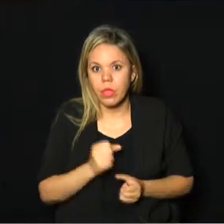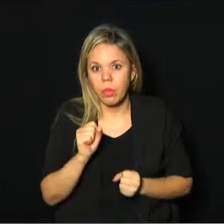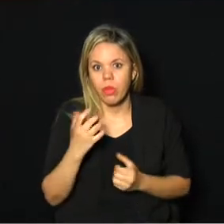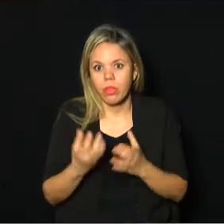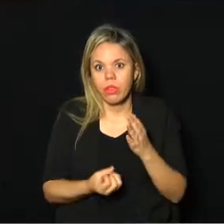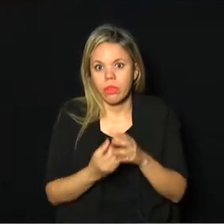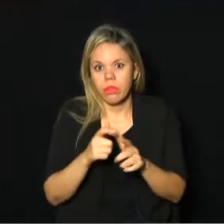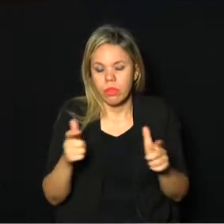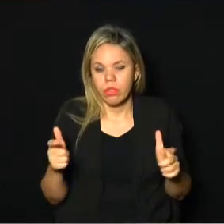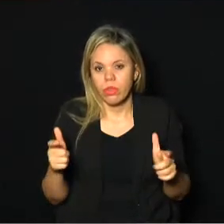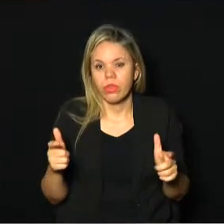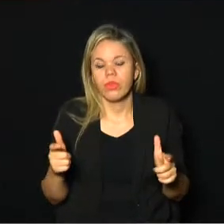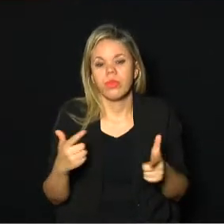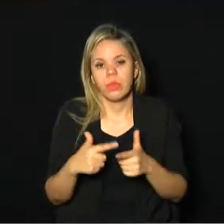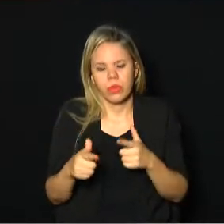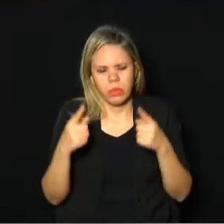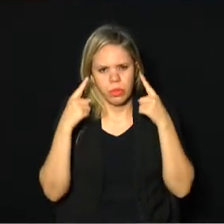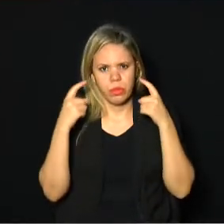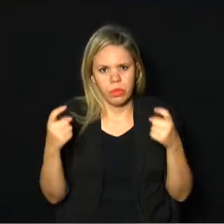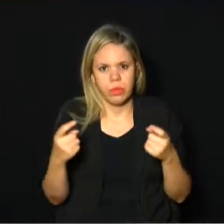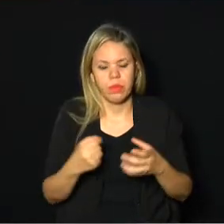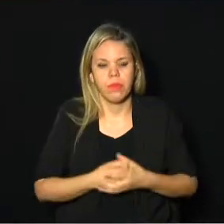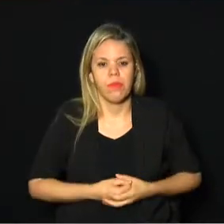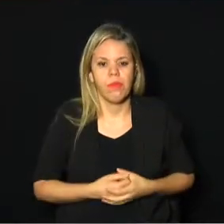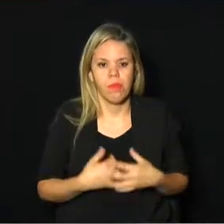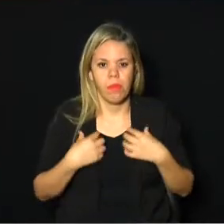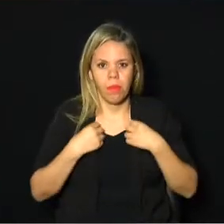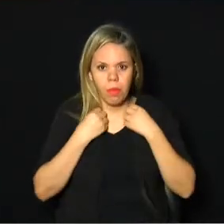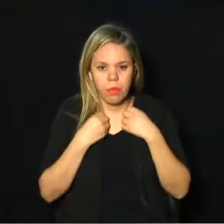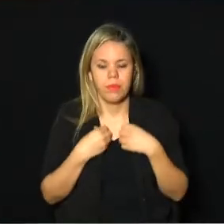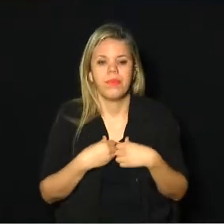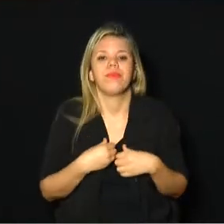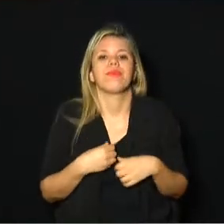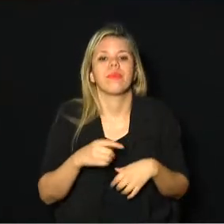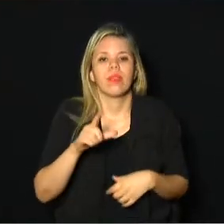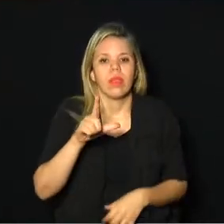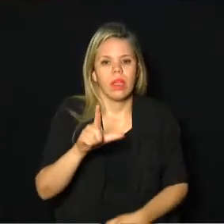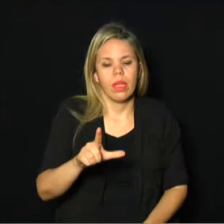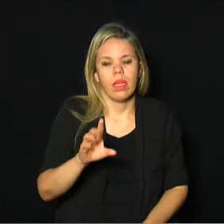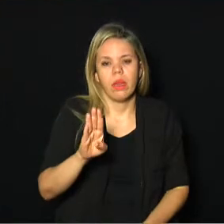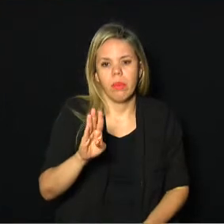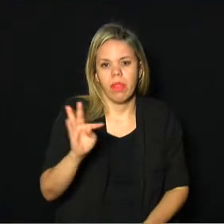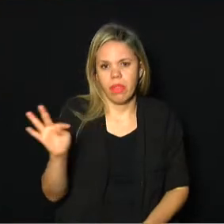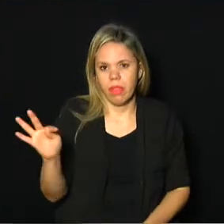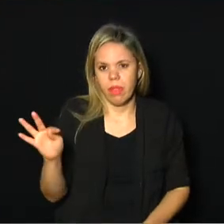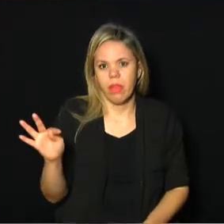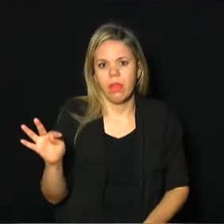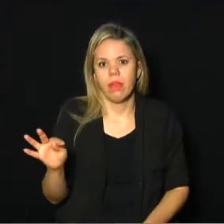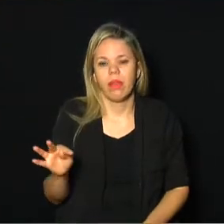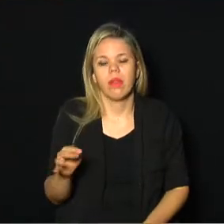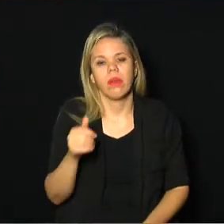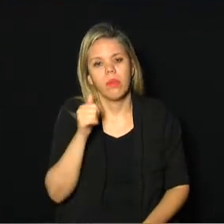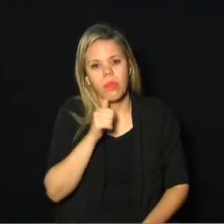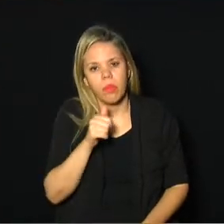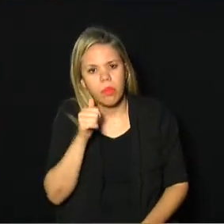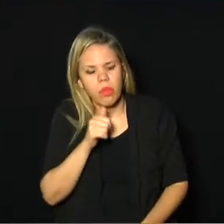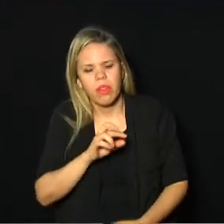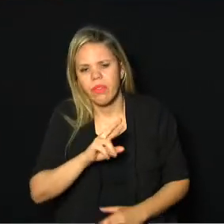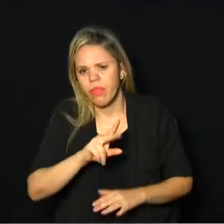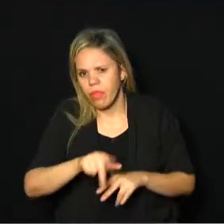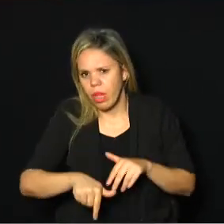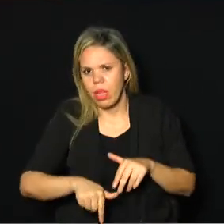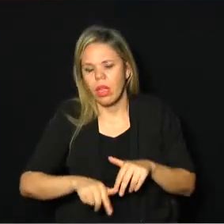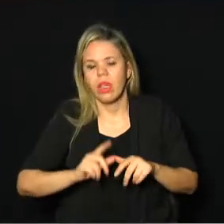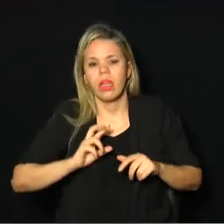redundar numa situação de violência, né? LGBT seriam lésbicas, bissexuais e transexuais, travestis